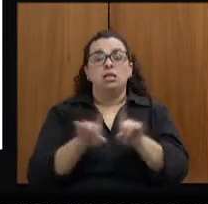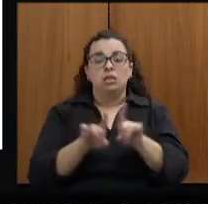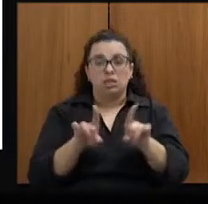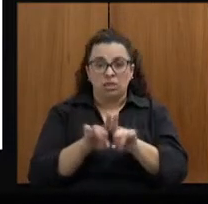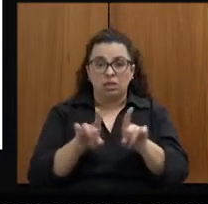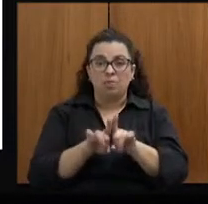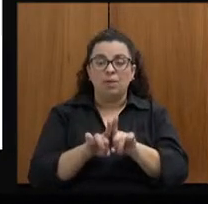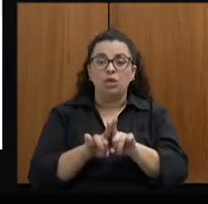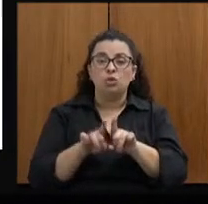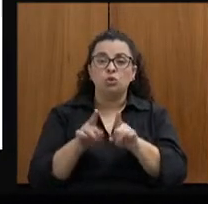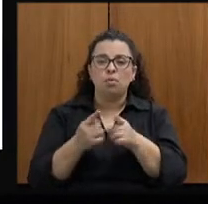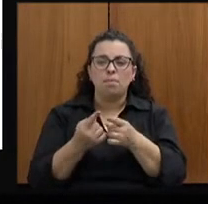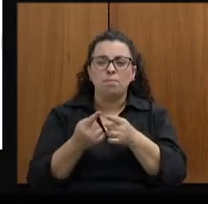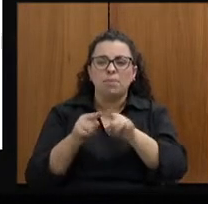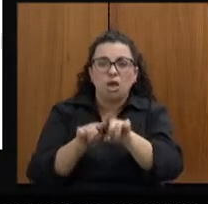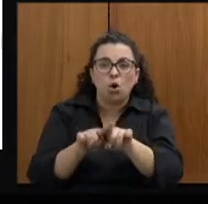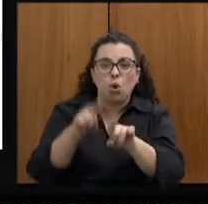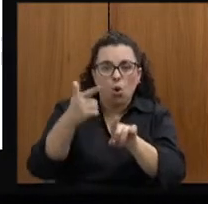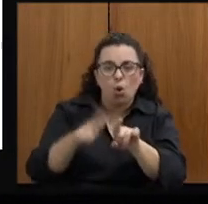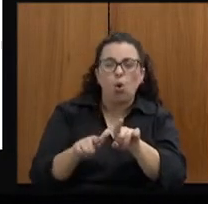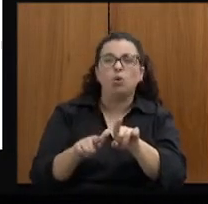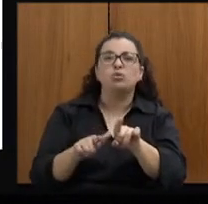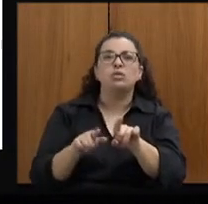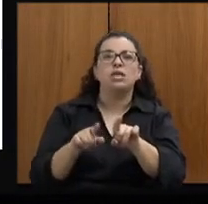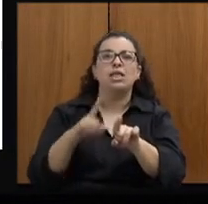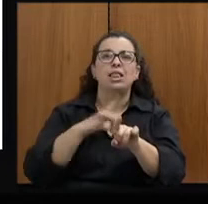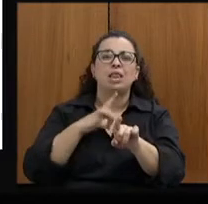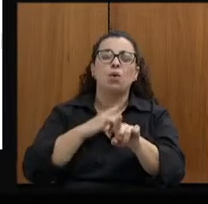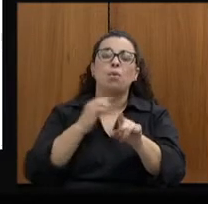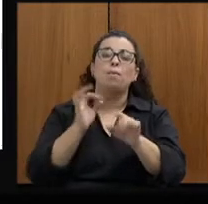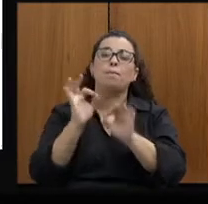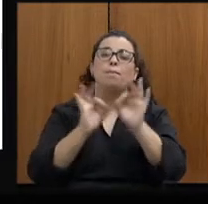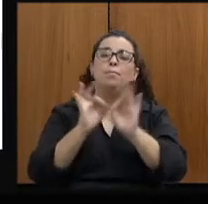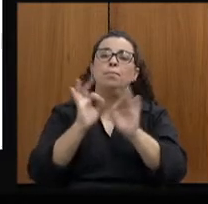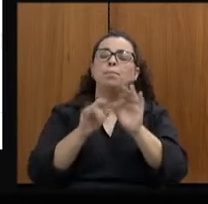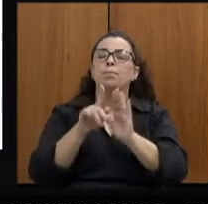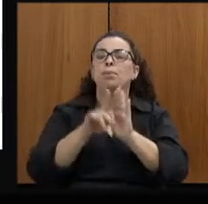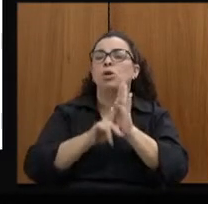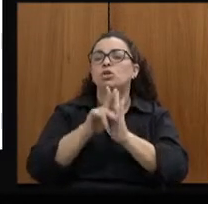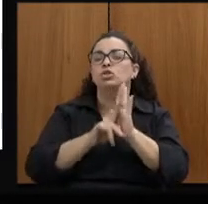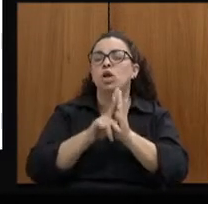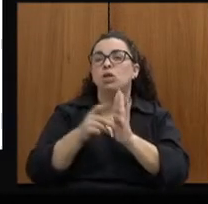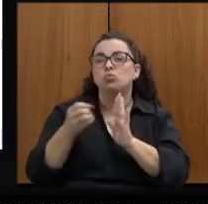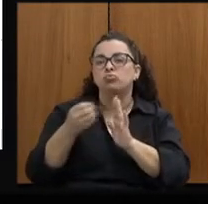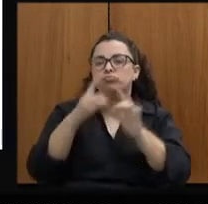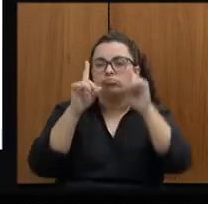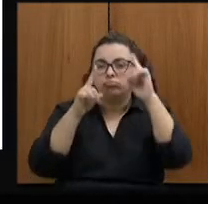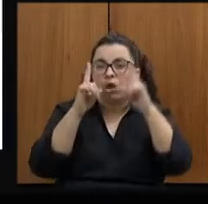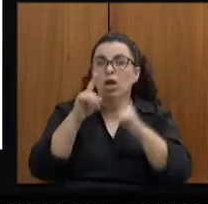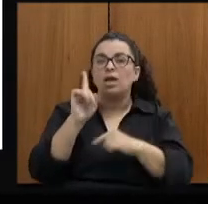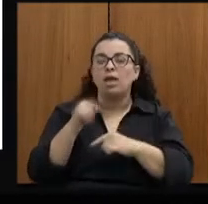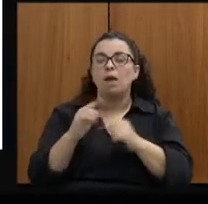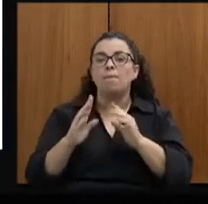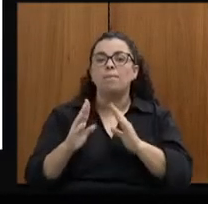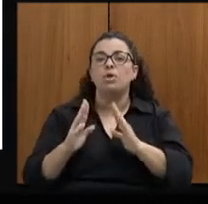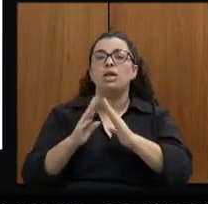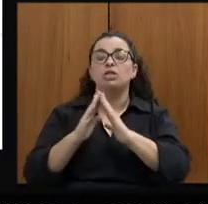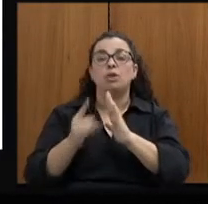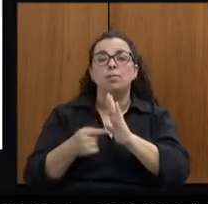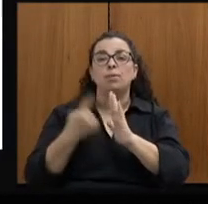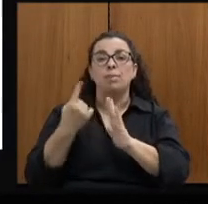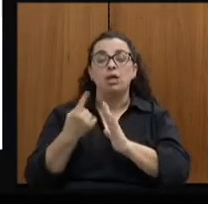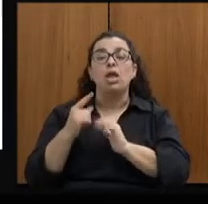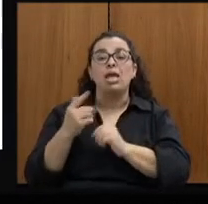paralelo ao Canto da Rua, vai ter a moradia para um projeto inovador chamado Moradia Primeiro, para retorno às pessoas às suas casas.